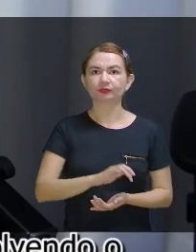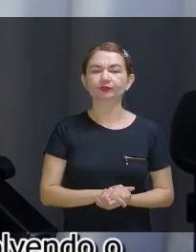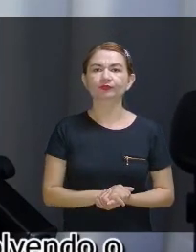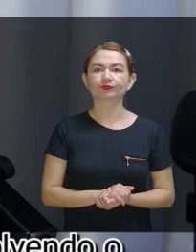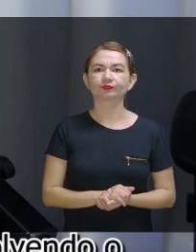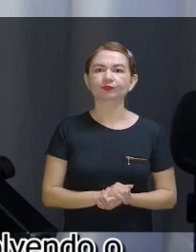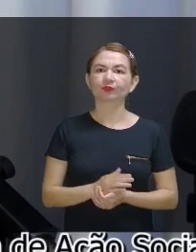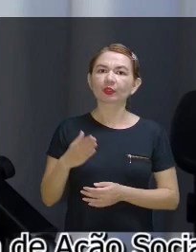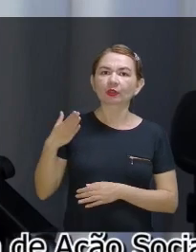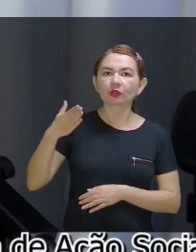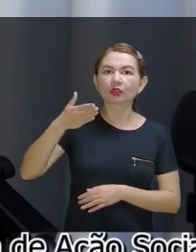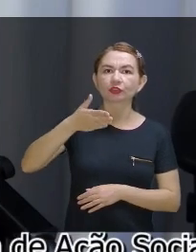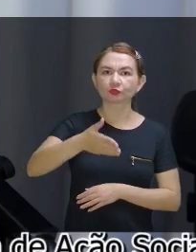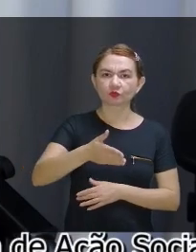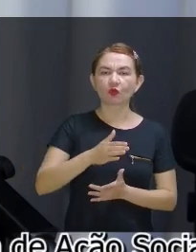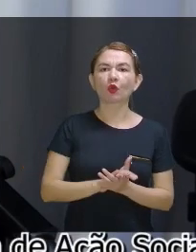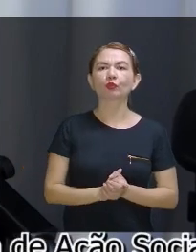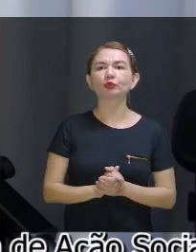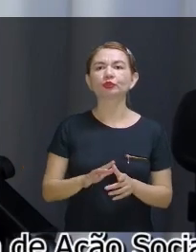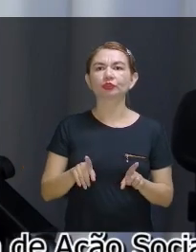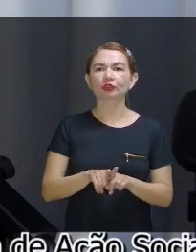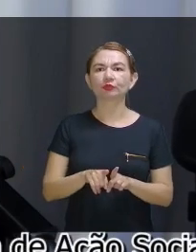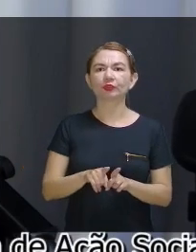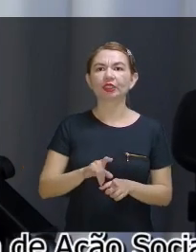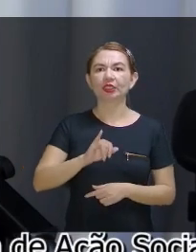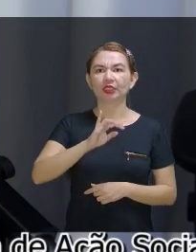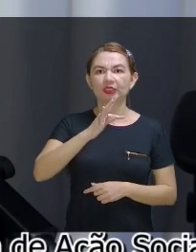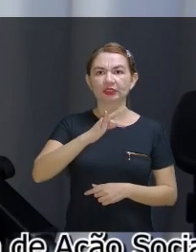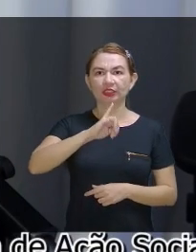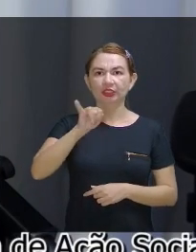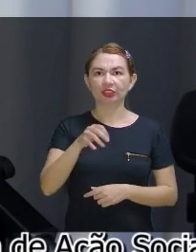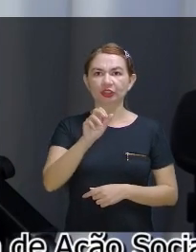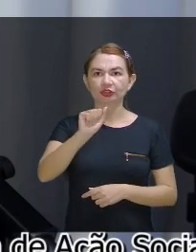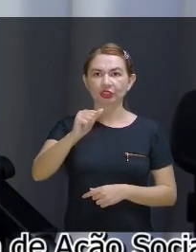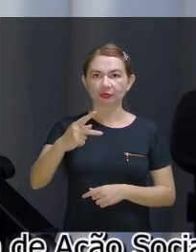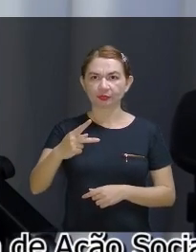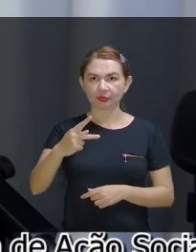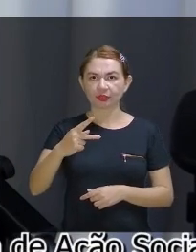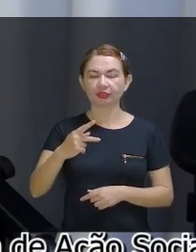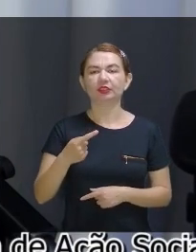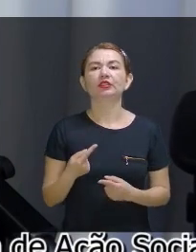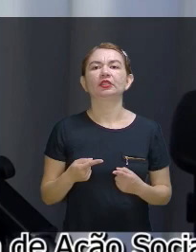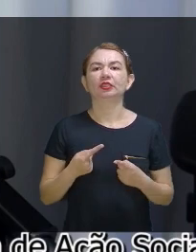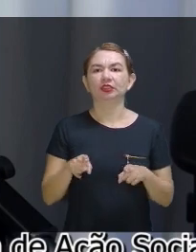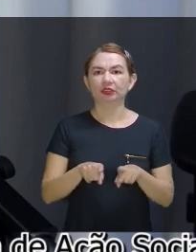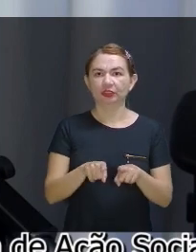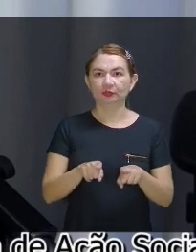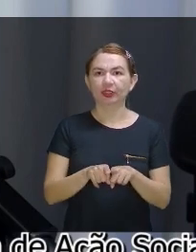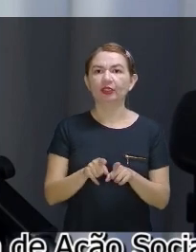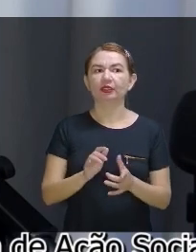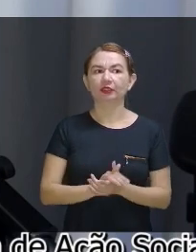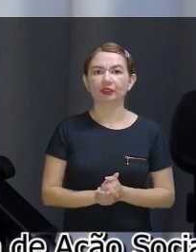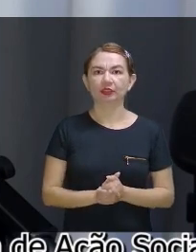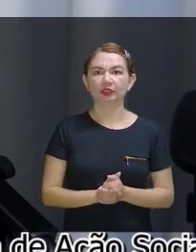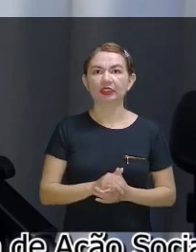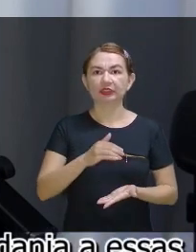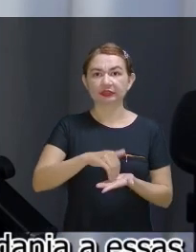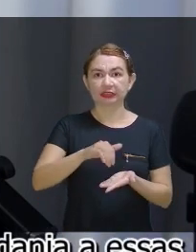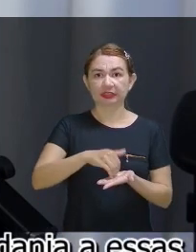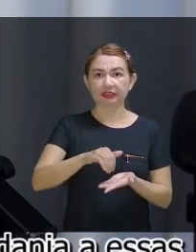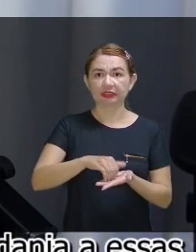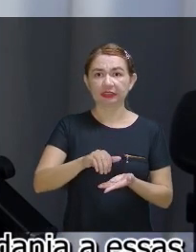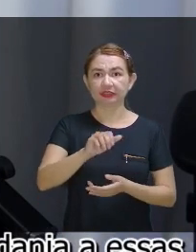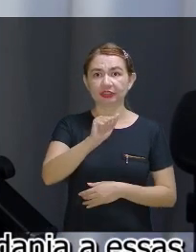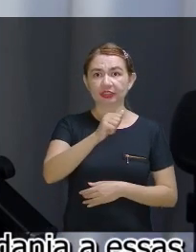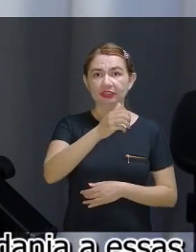não apenas envolvendo o Tribunal de Justiça do Estado, mas também a própria Secretaria de Ação Social